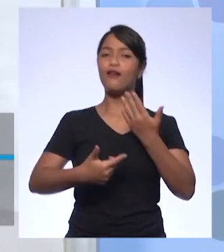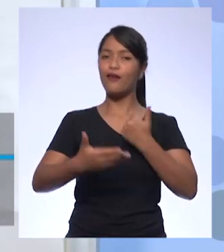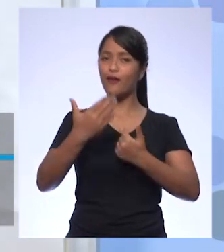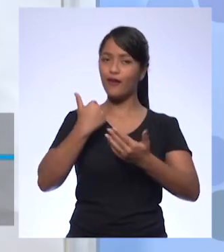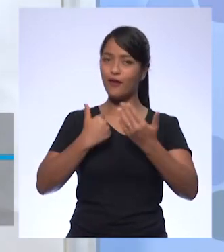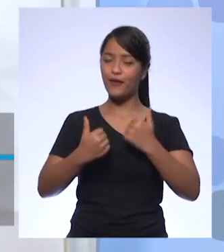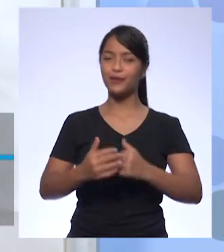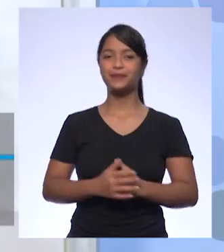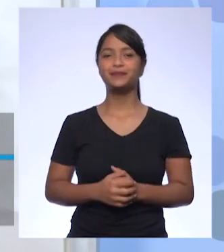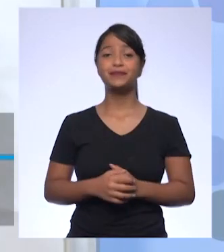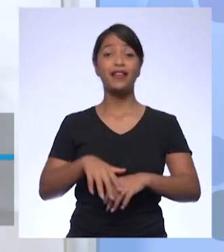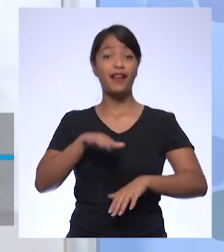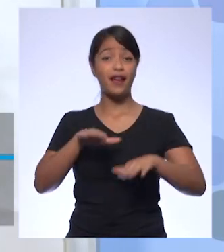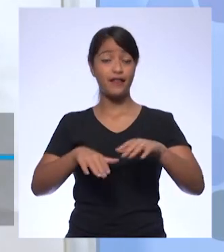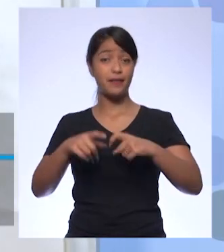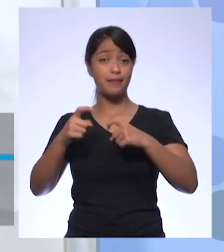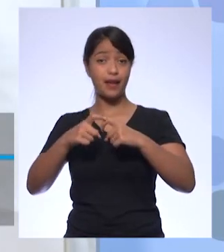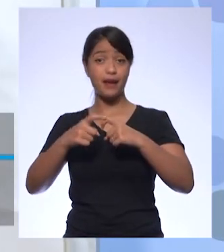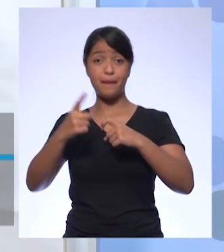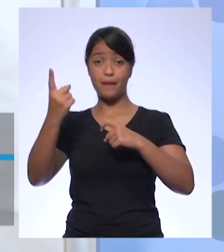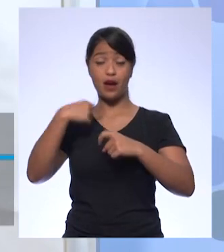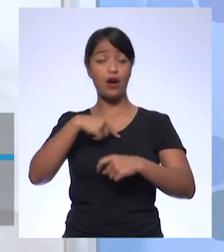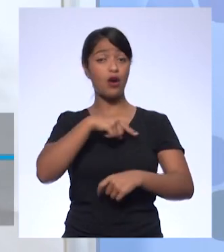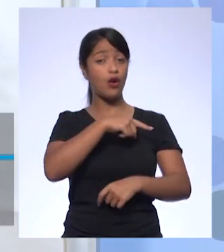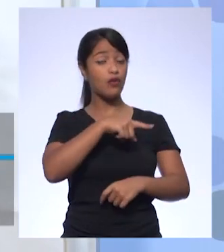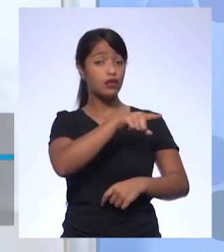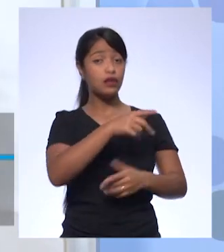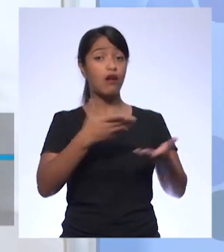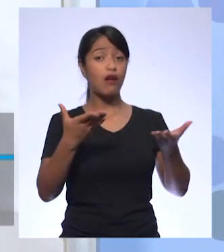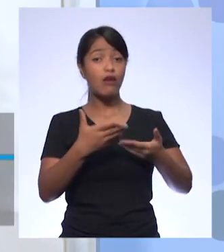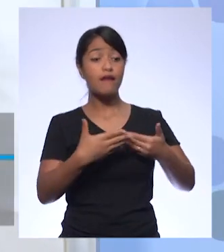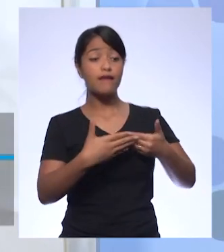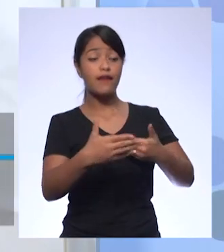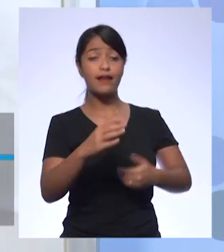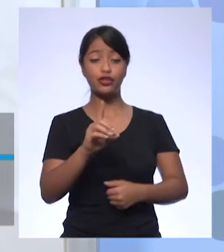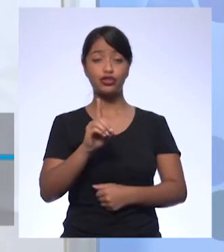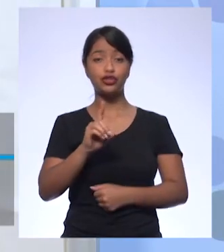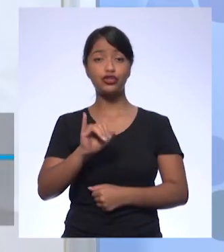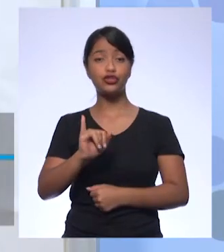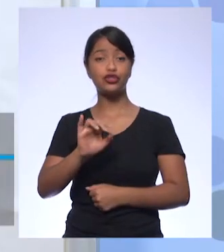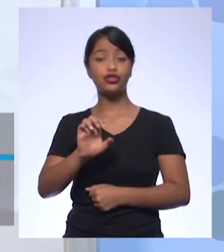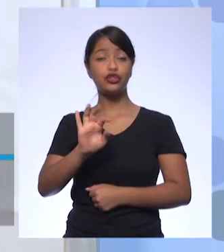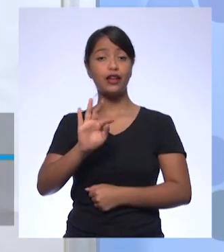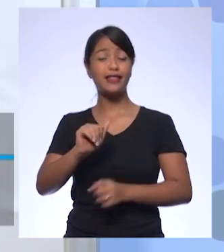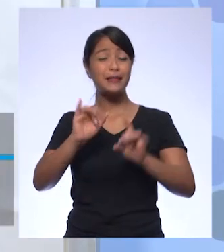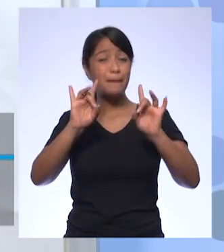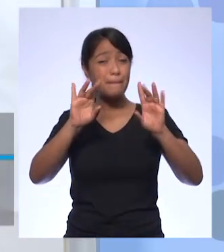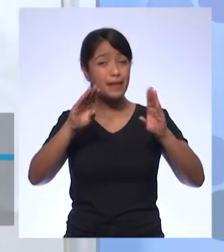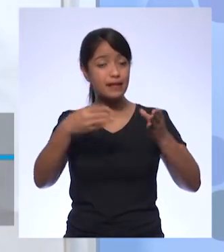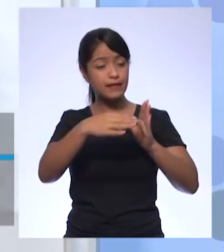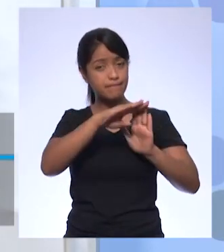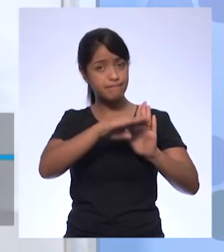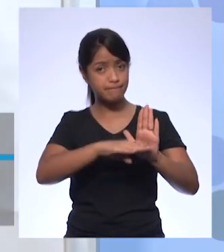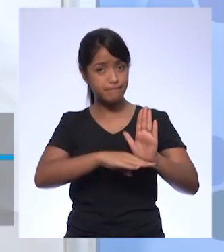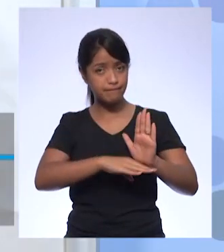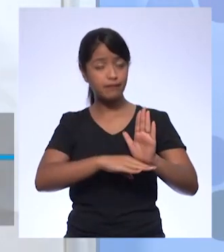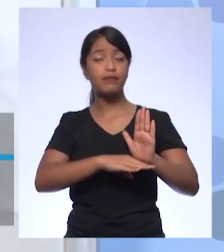médico manda você fazer uma dieta específica, tá bom? Mas dieta é o que você come, tudo